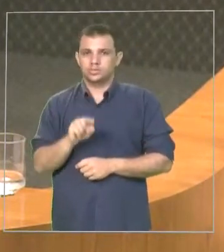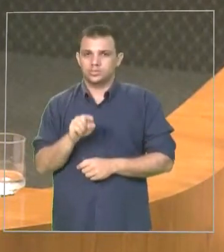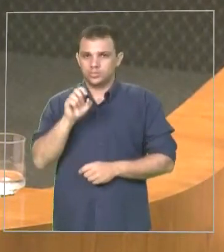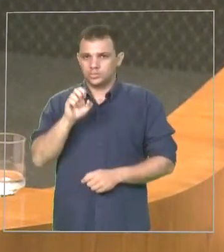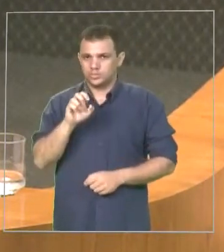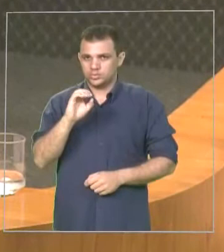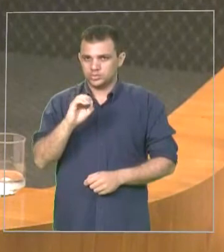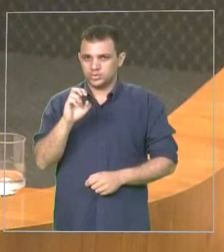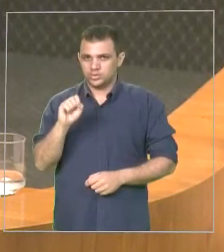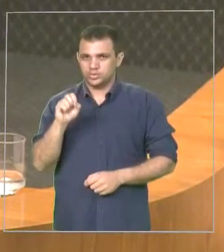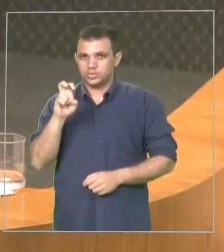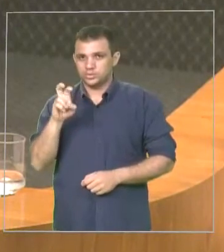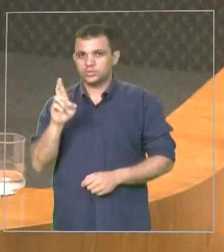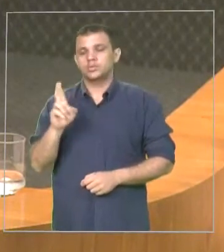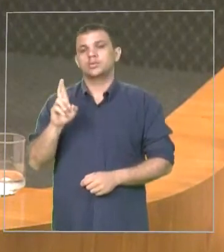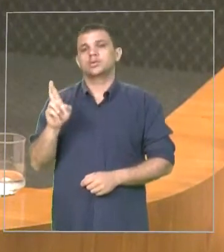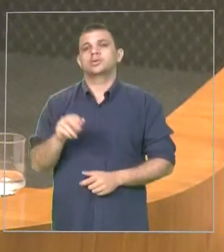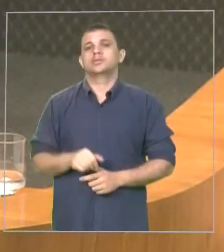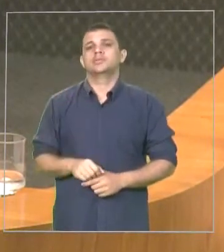5.085, sendo R$